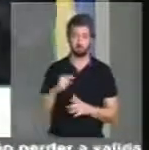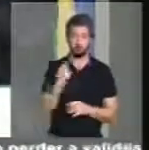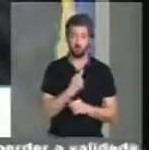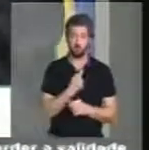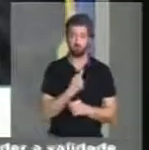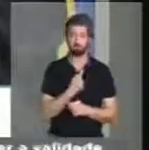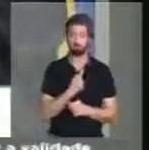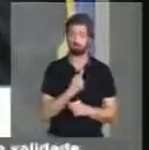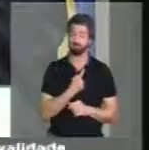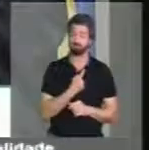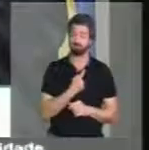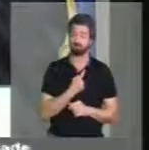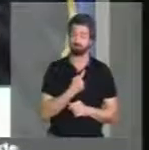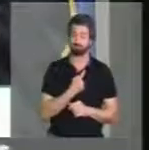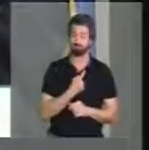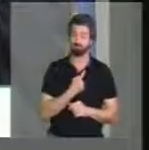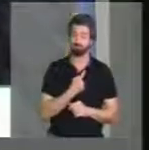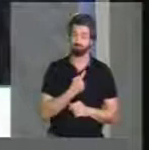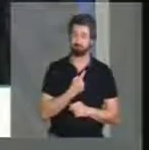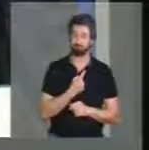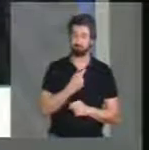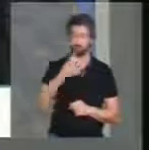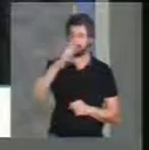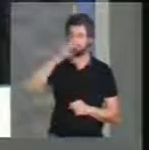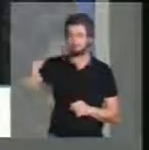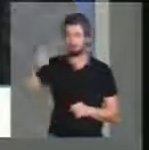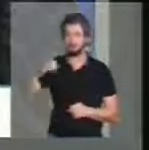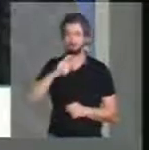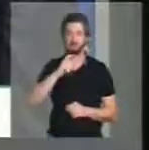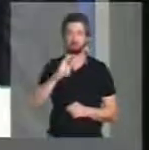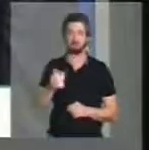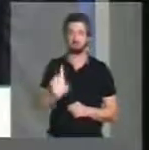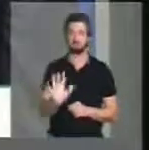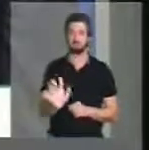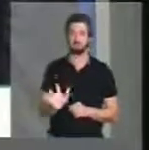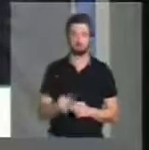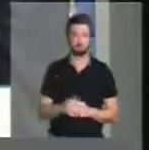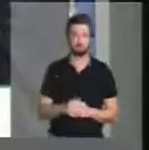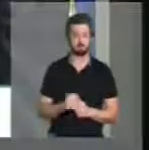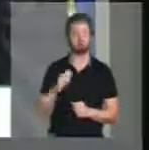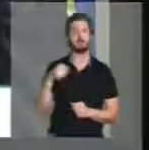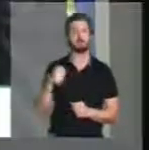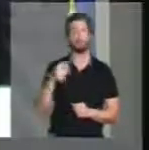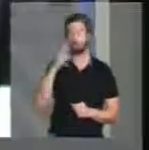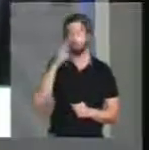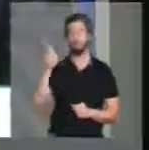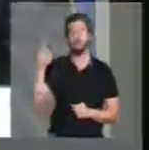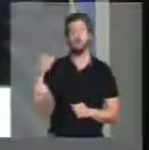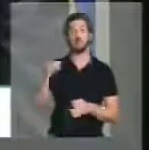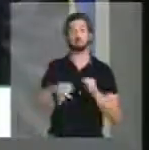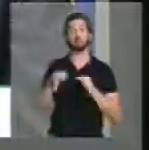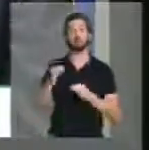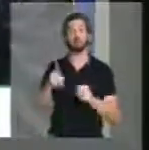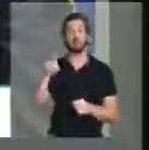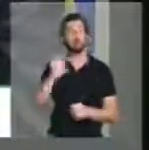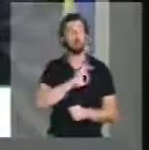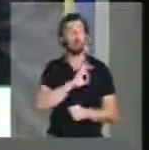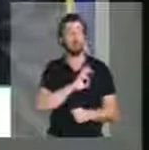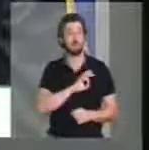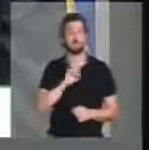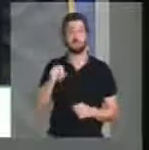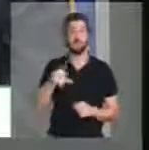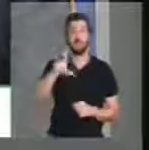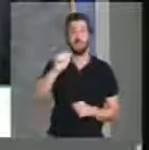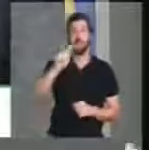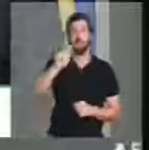Nós não denunciamos ninguém. Quem denunciou foi a justiça, foi a polícia, foi a